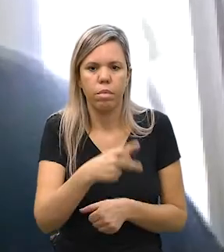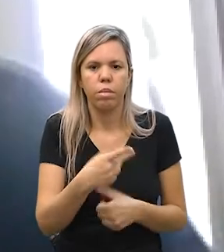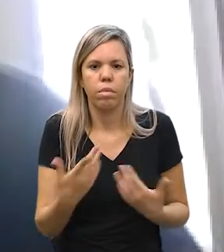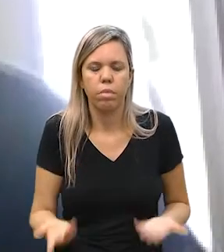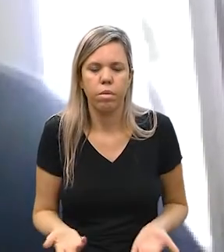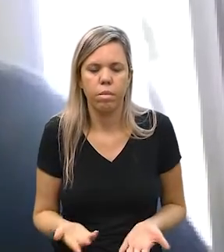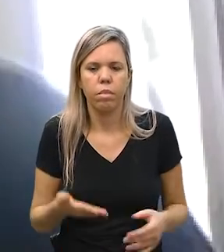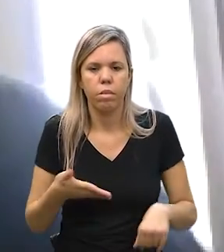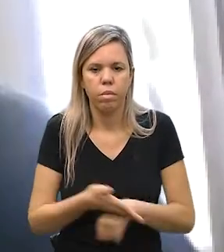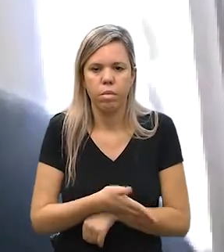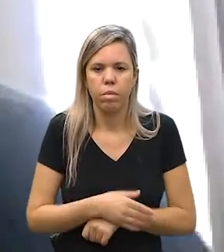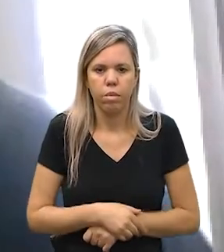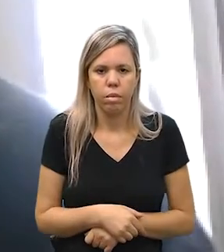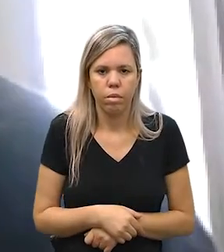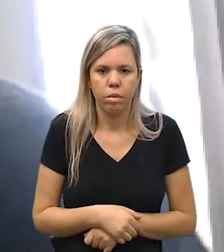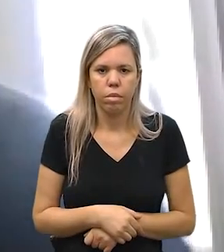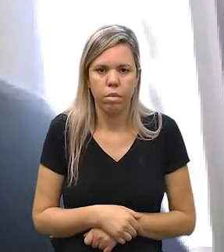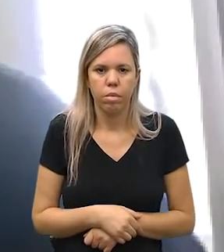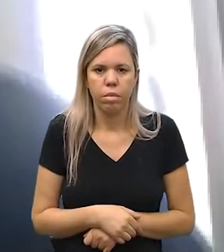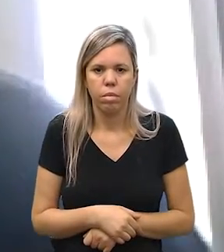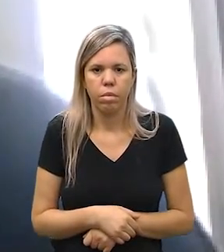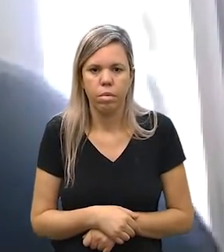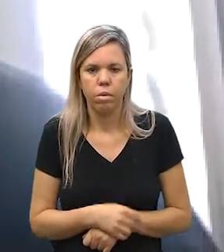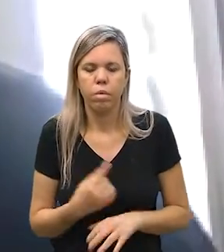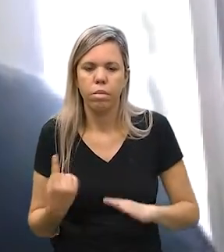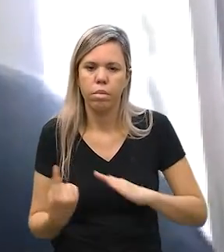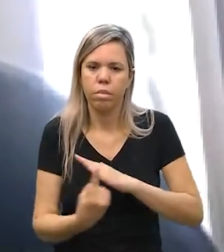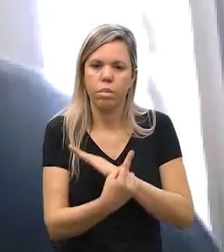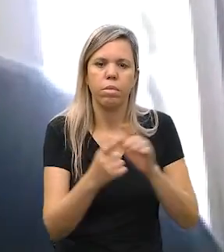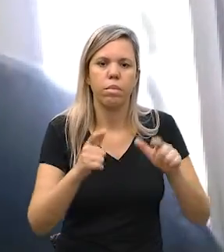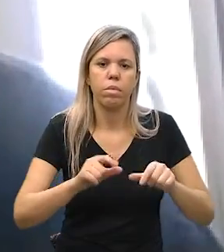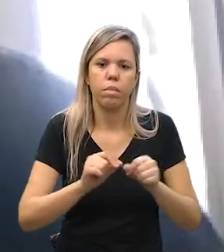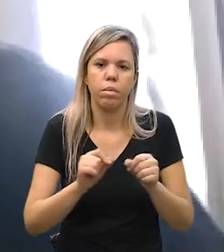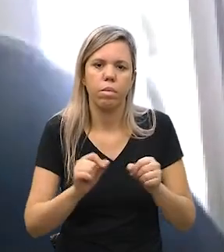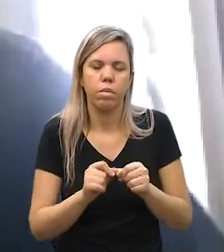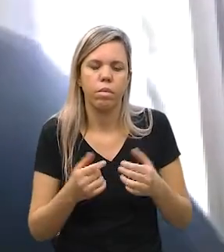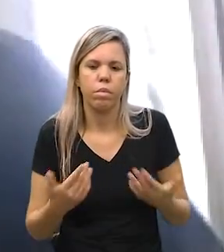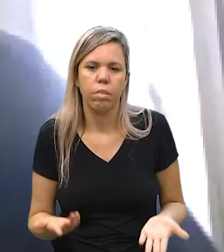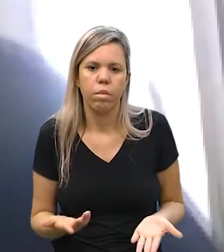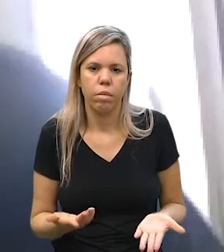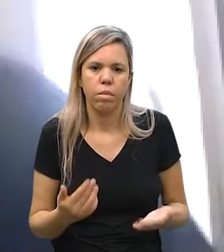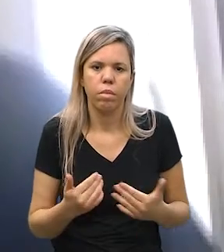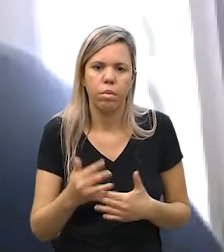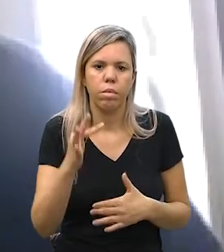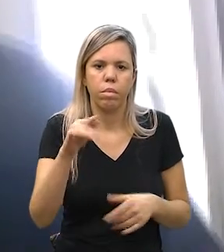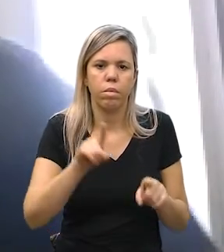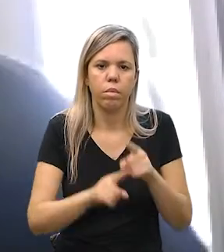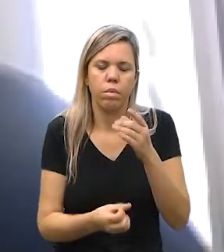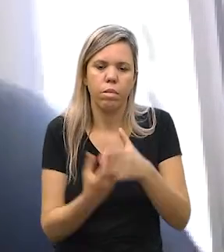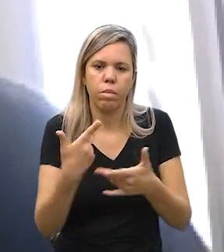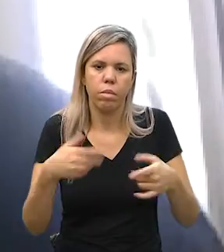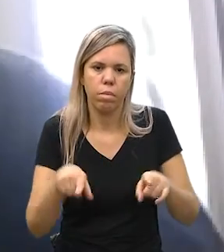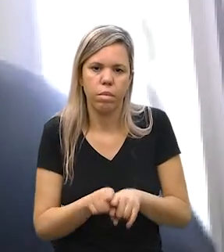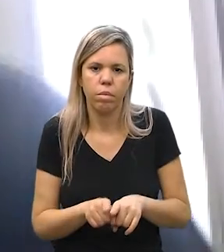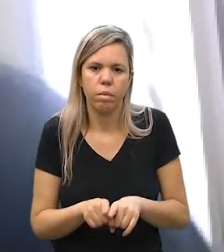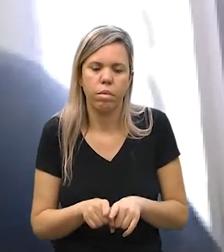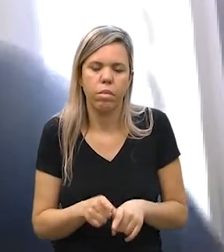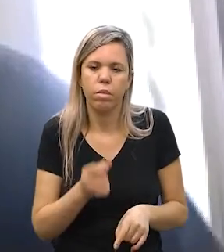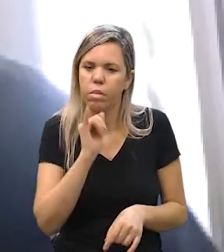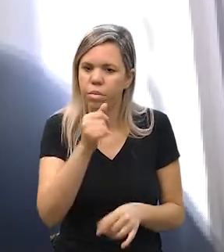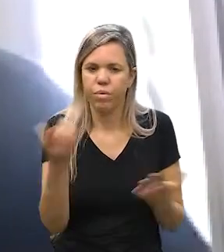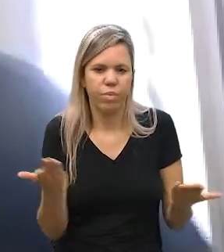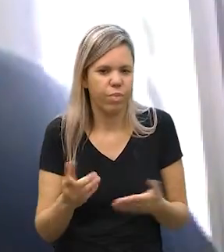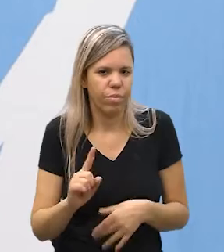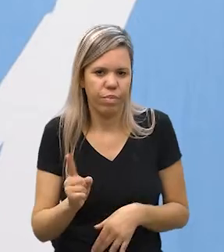né? Para elas entrarem lá, para tentar furar um pouquinho esse bloqueio. E mais para frente acontece alguma coisa que também não vou